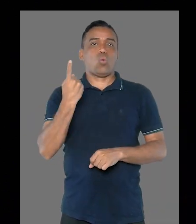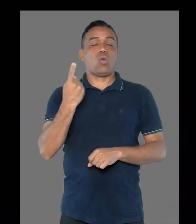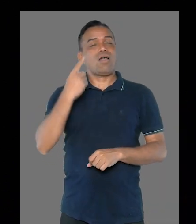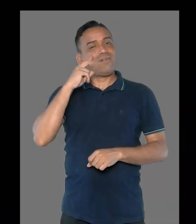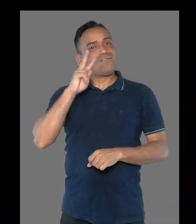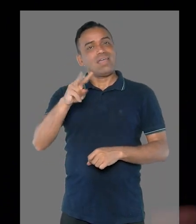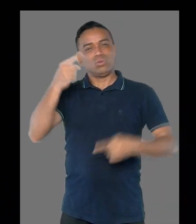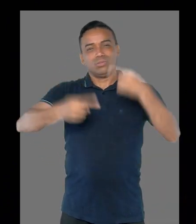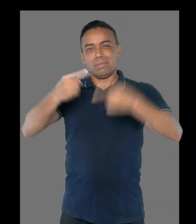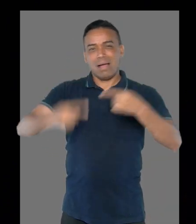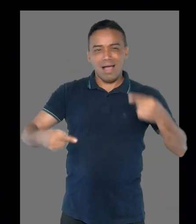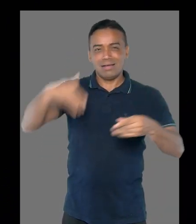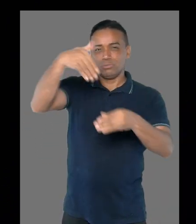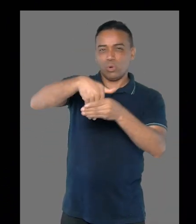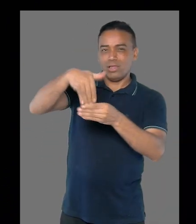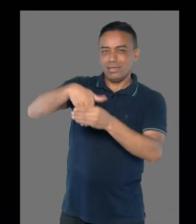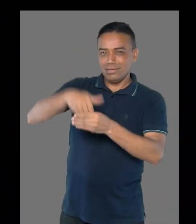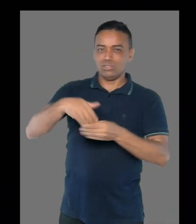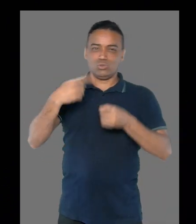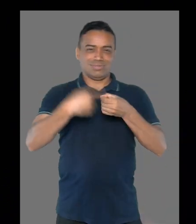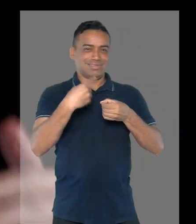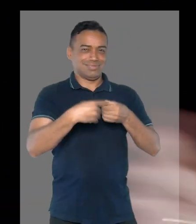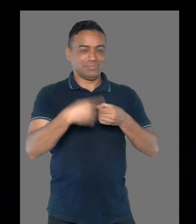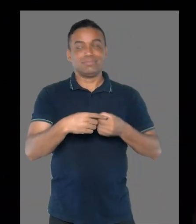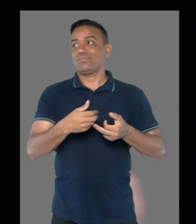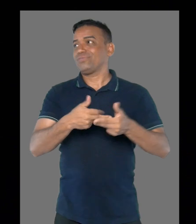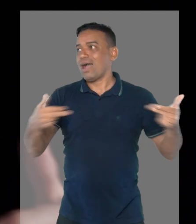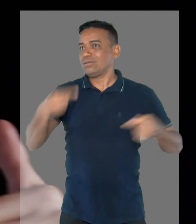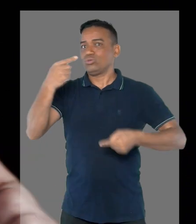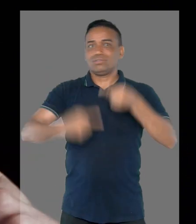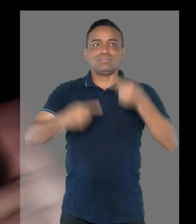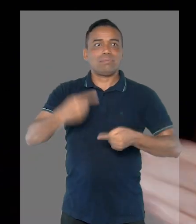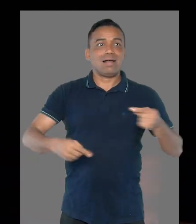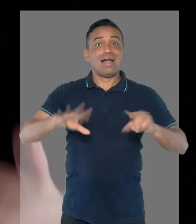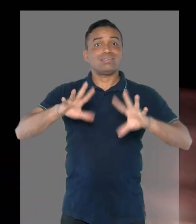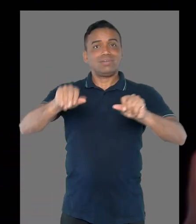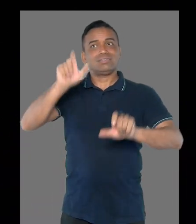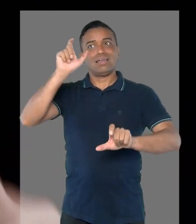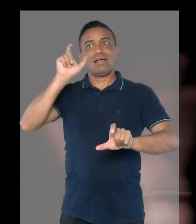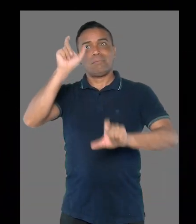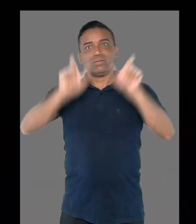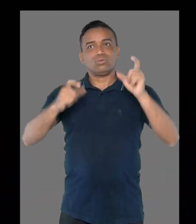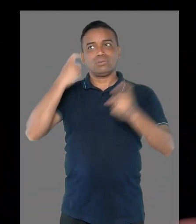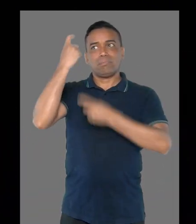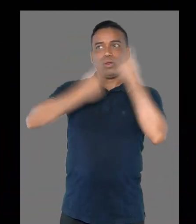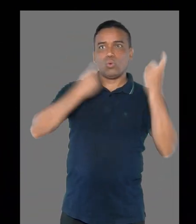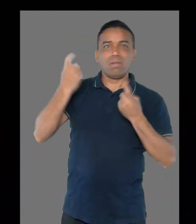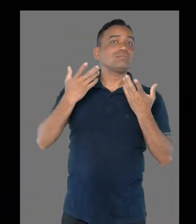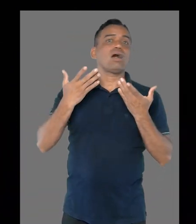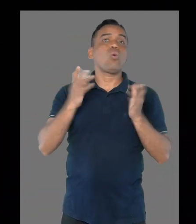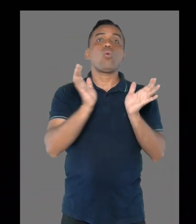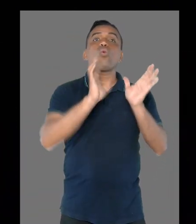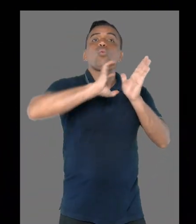muito debate político desses dias da cidade e muito debate, às vezes, todo mundo muito preocupado com qual filiação política